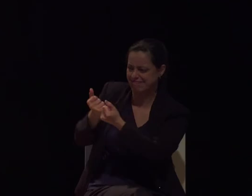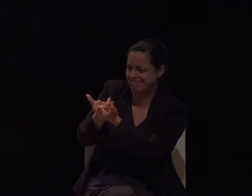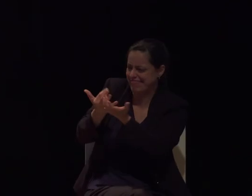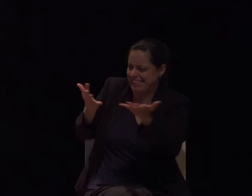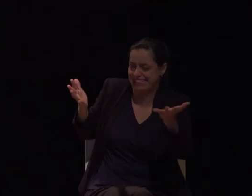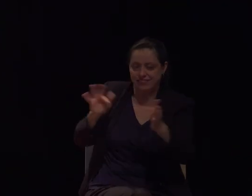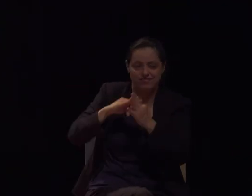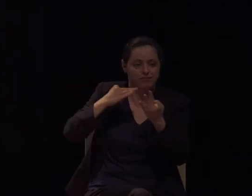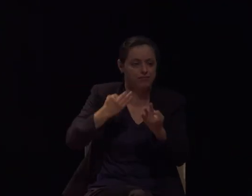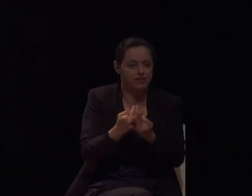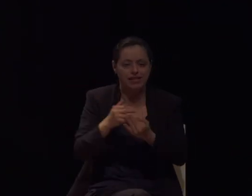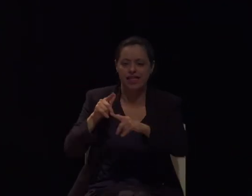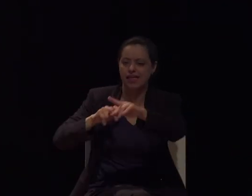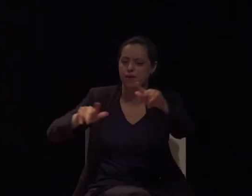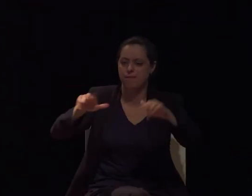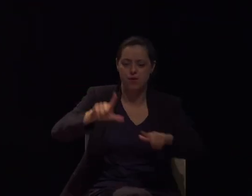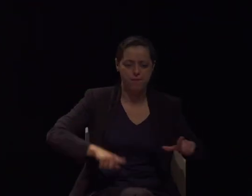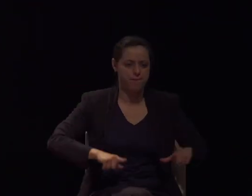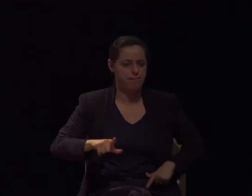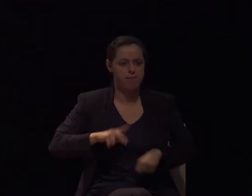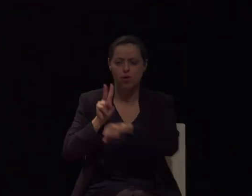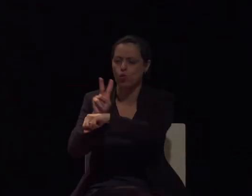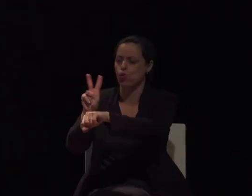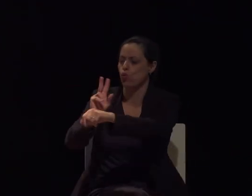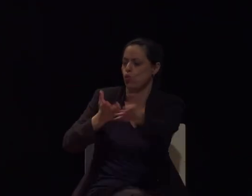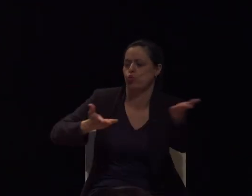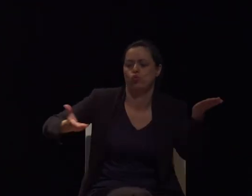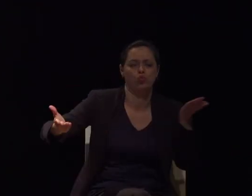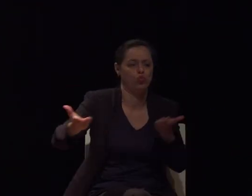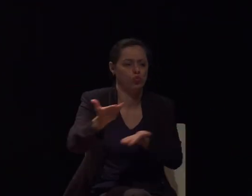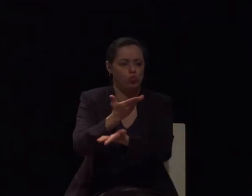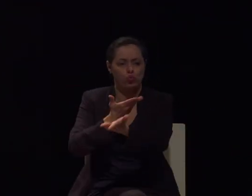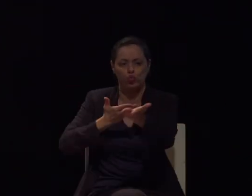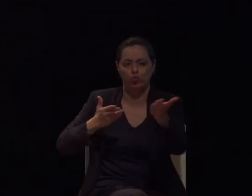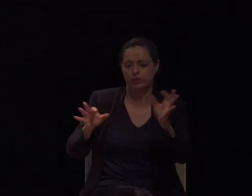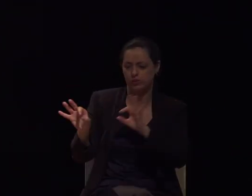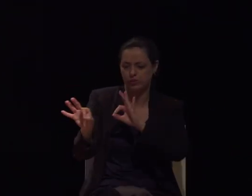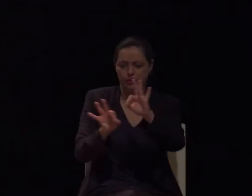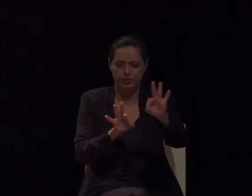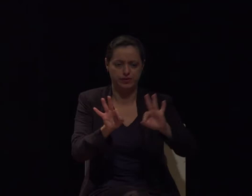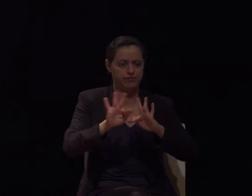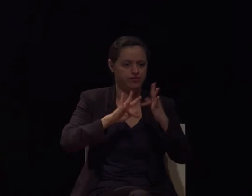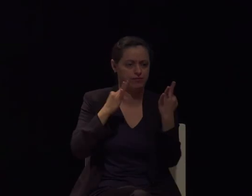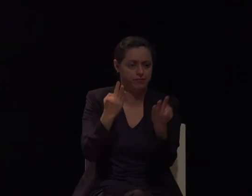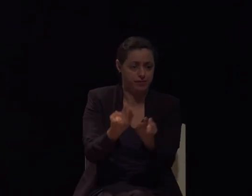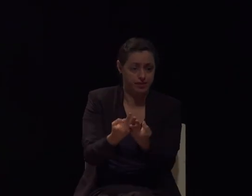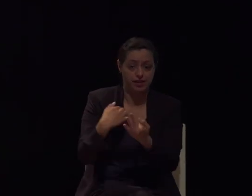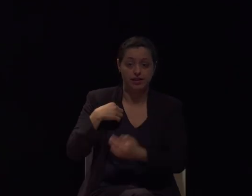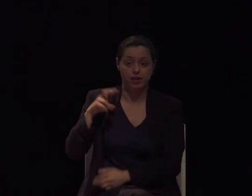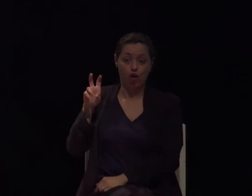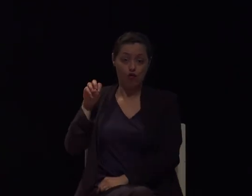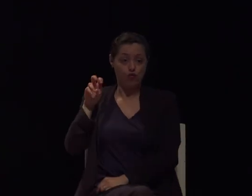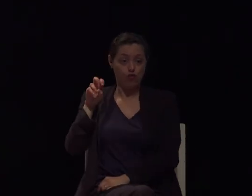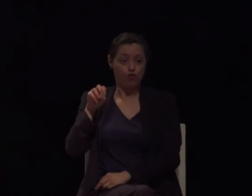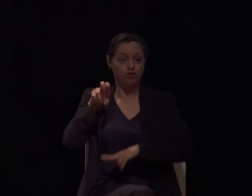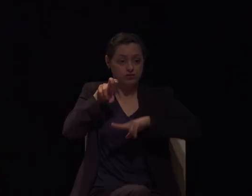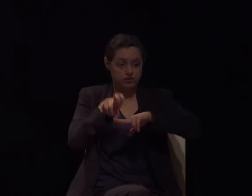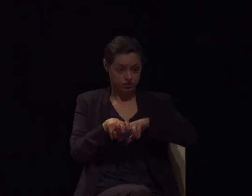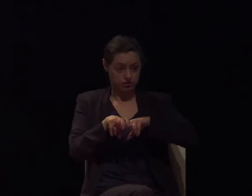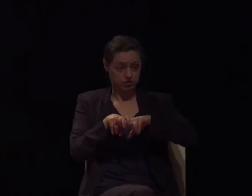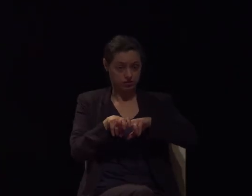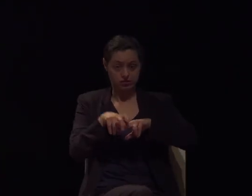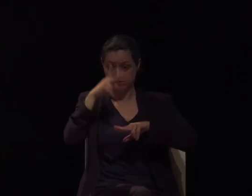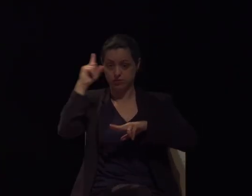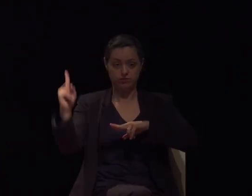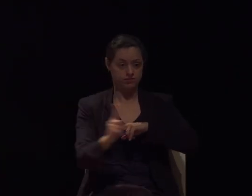todos os irmãos e primos se cuida um se ordenam é existe o avô dela que senta no caminho e todos os